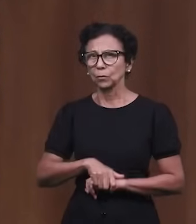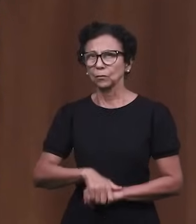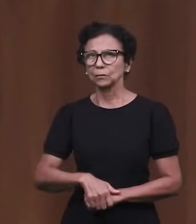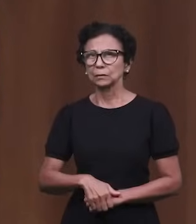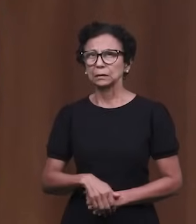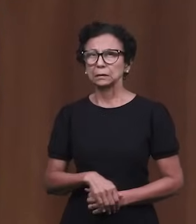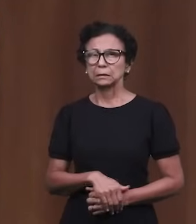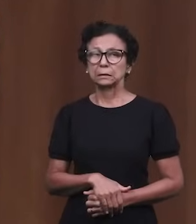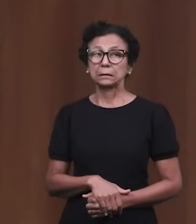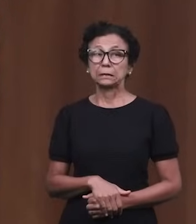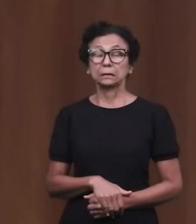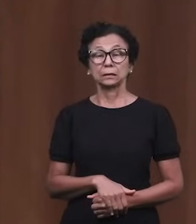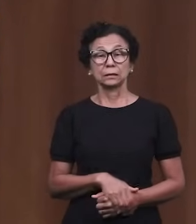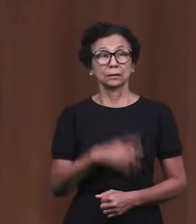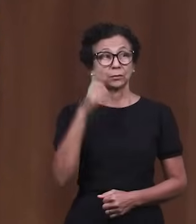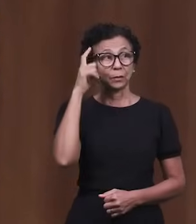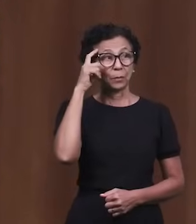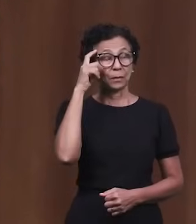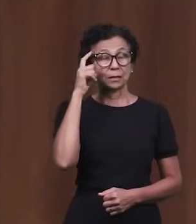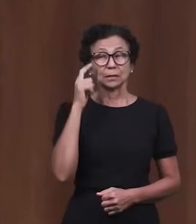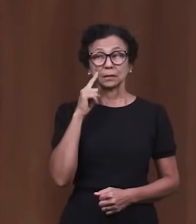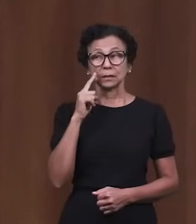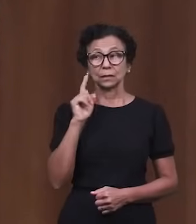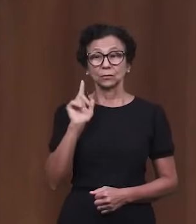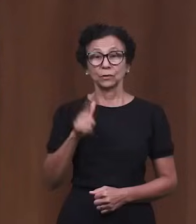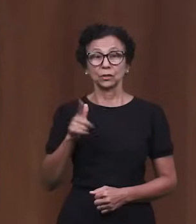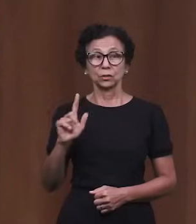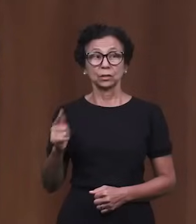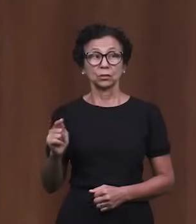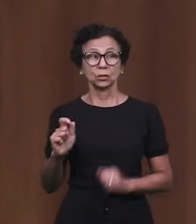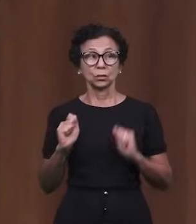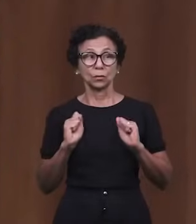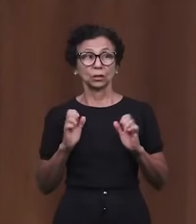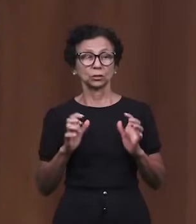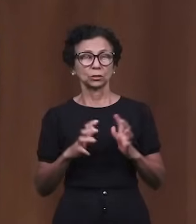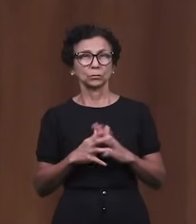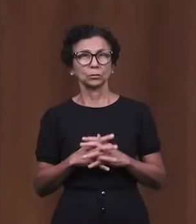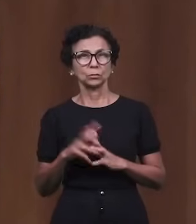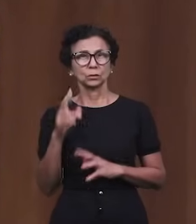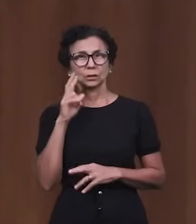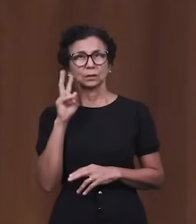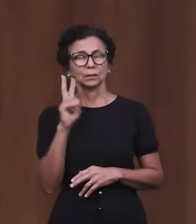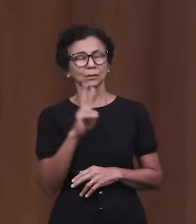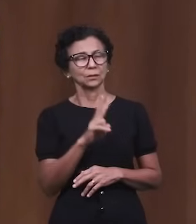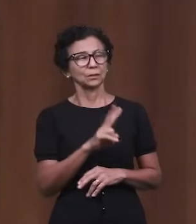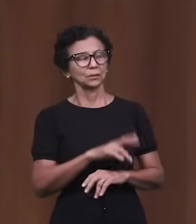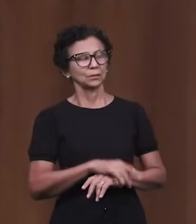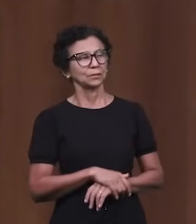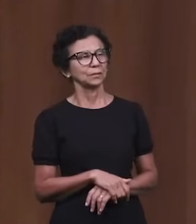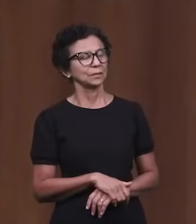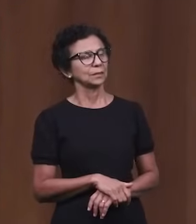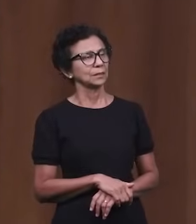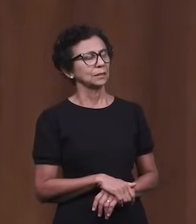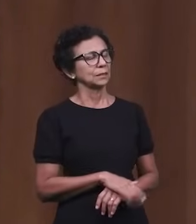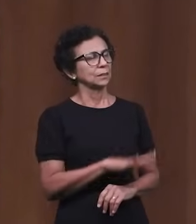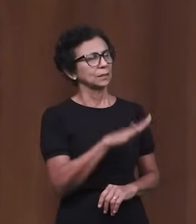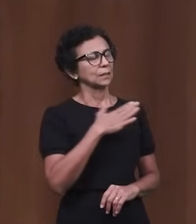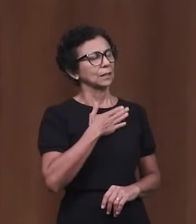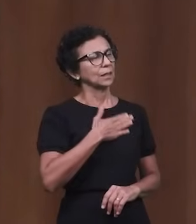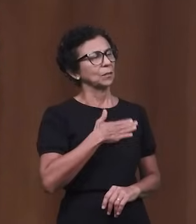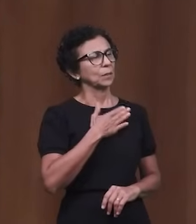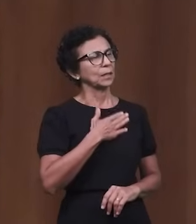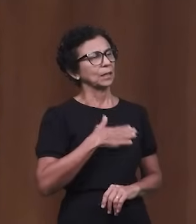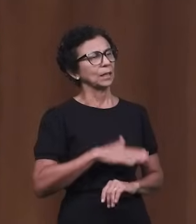fiquei perto assim, falei, qual vai ser a reação de Gedeuti? Aí Gedeuti deu um sorrisinho, olhou para ela, né? Falou assim, fica calmo,